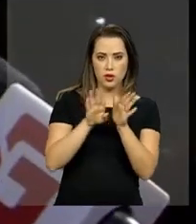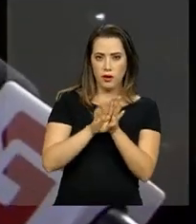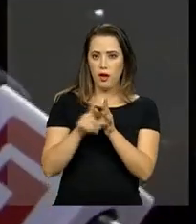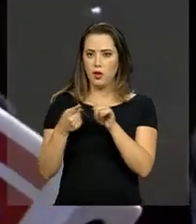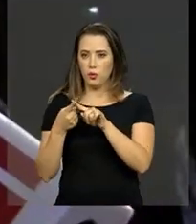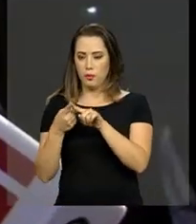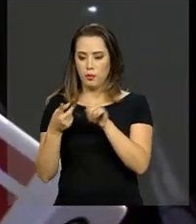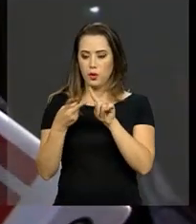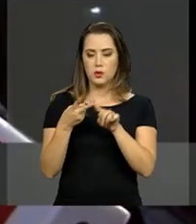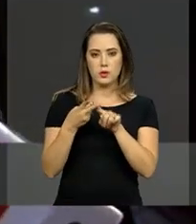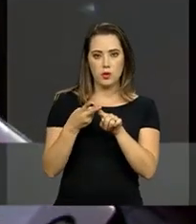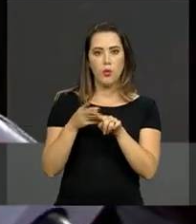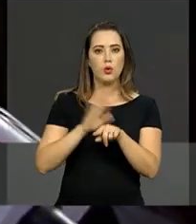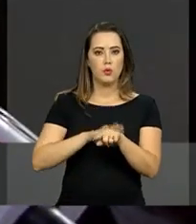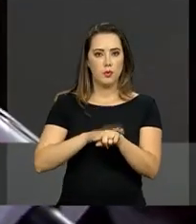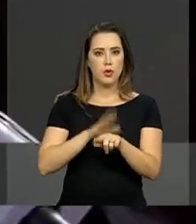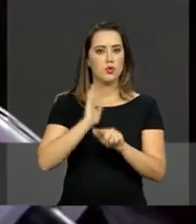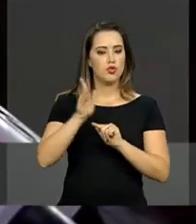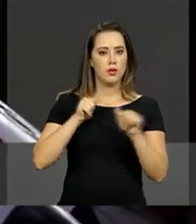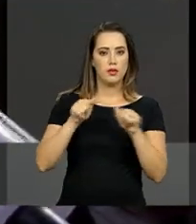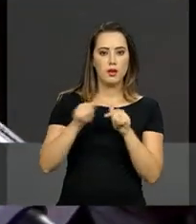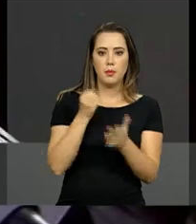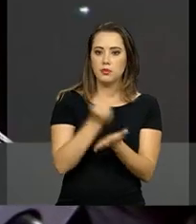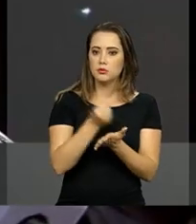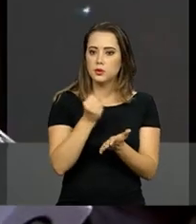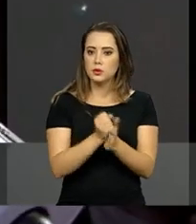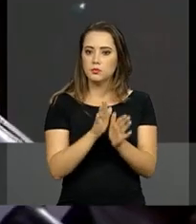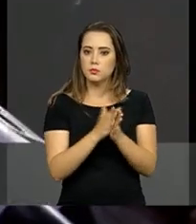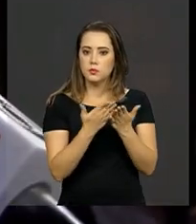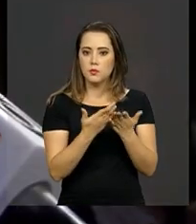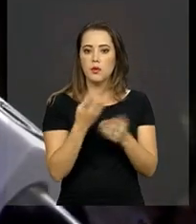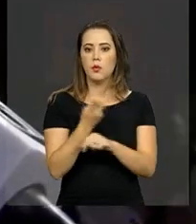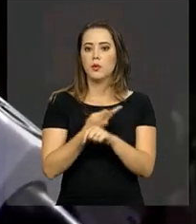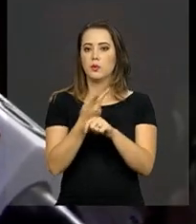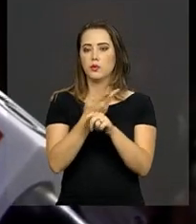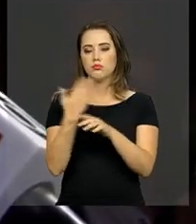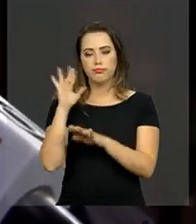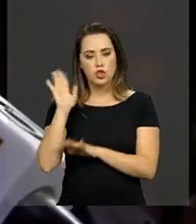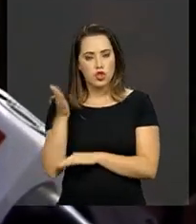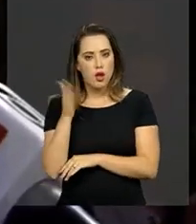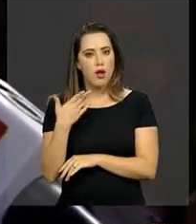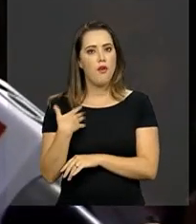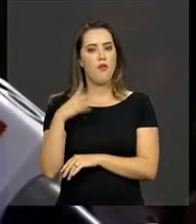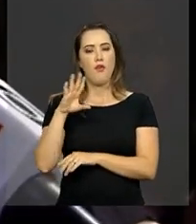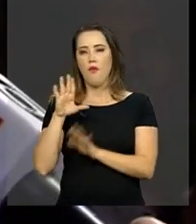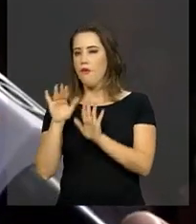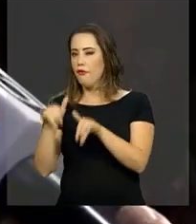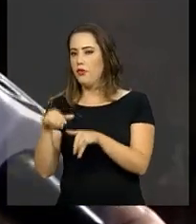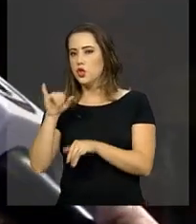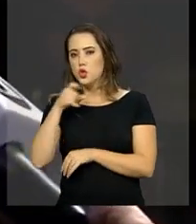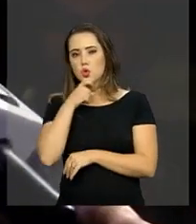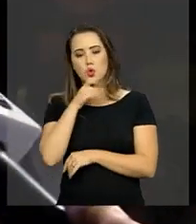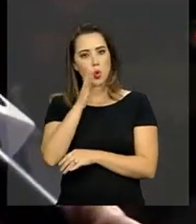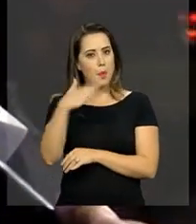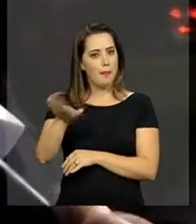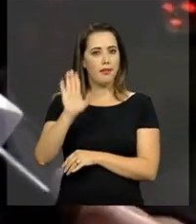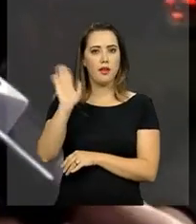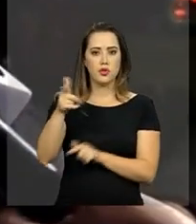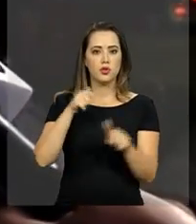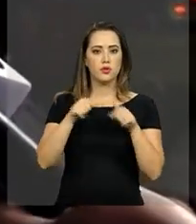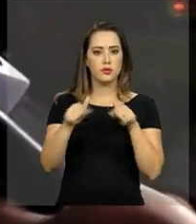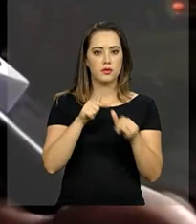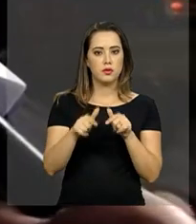etapa da interiorização estão todos trabalhando com carteira assinada. Os que chegaram no final de julho, metade já estão trabalhando.